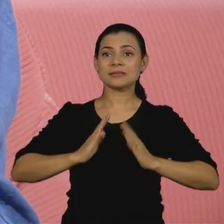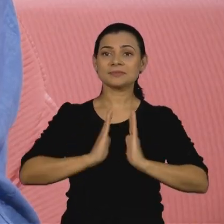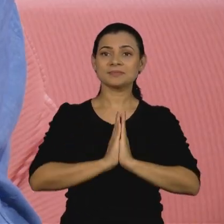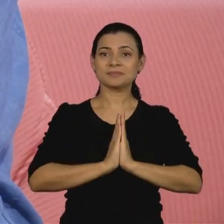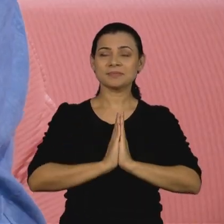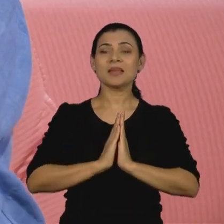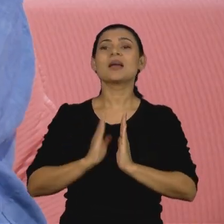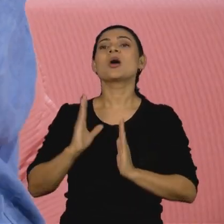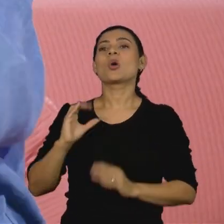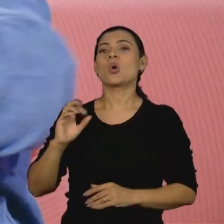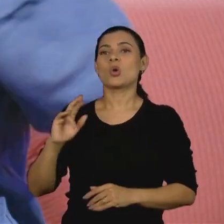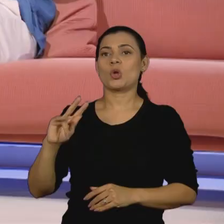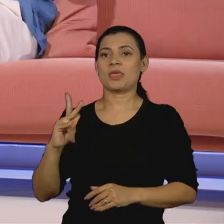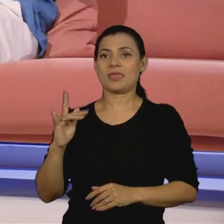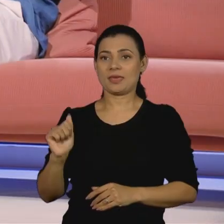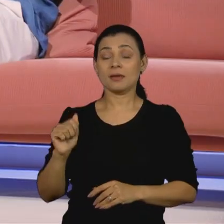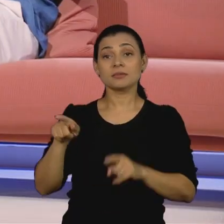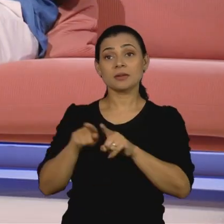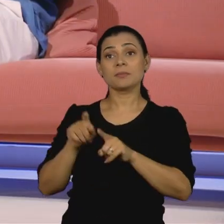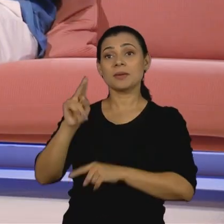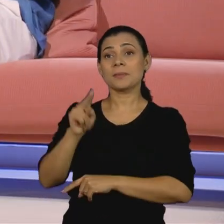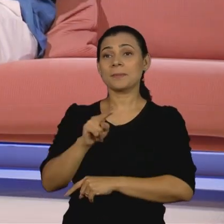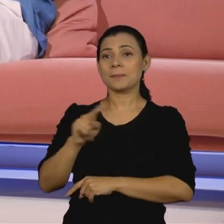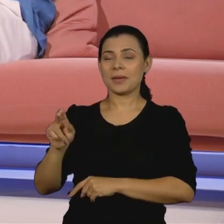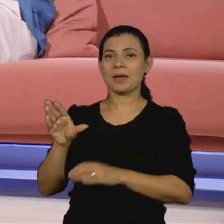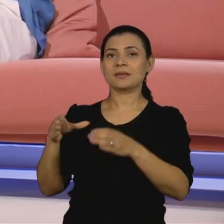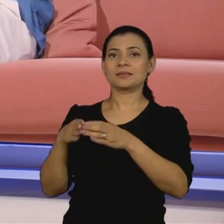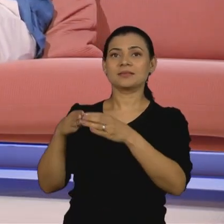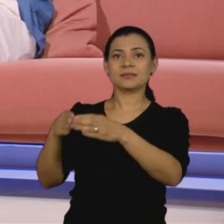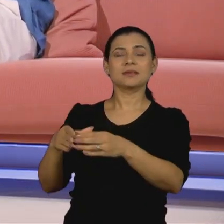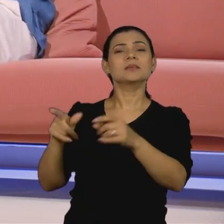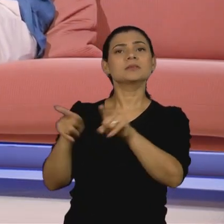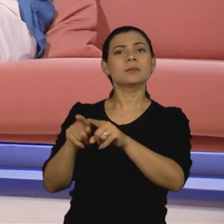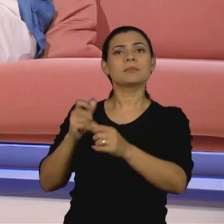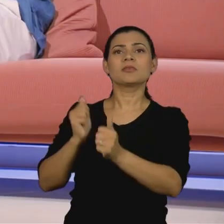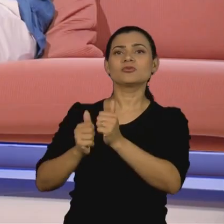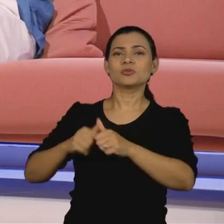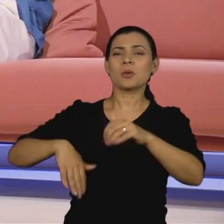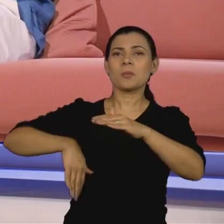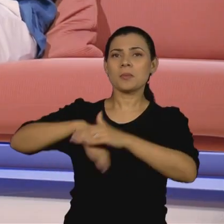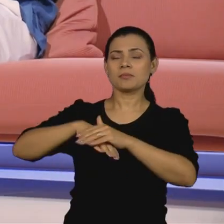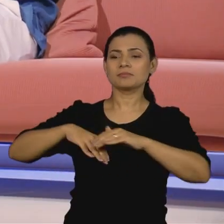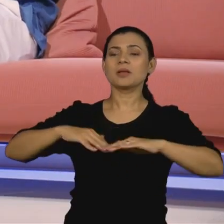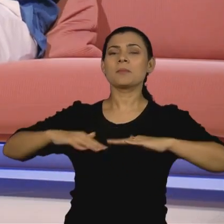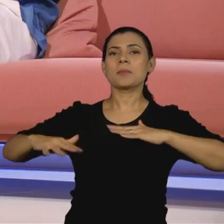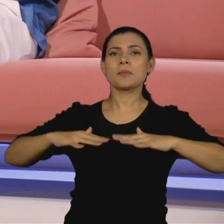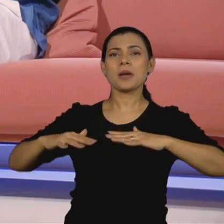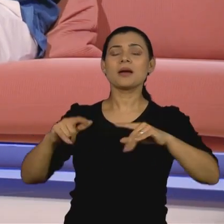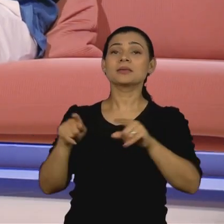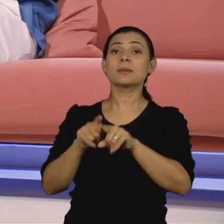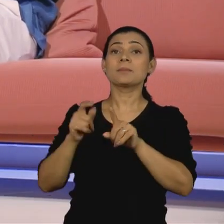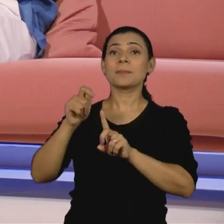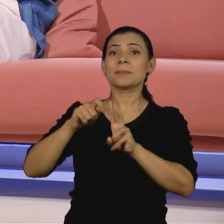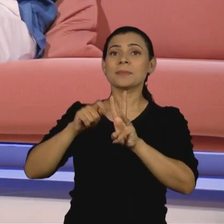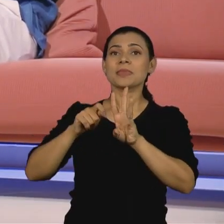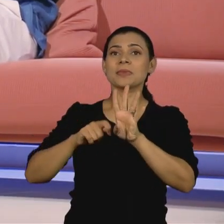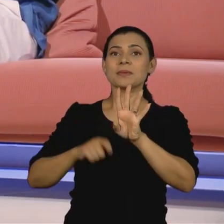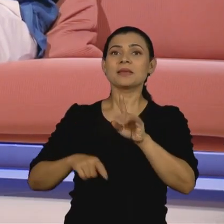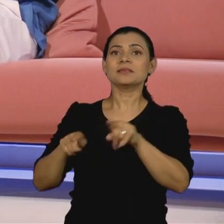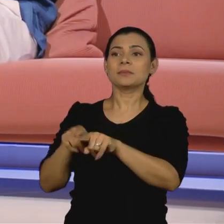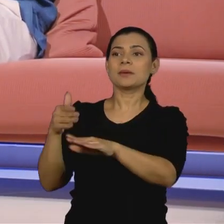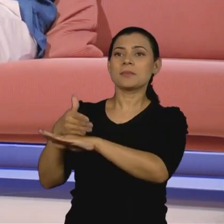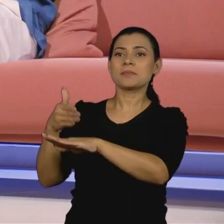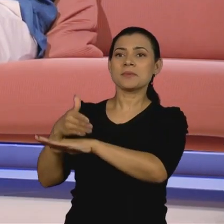padres salesianos. Né? Os padres salesianos não só jogava bola, como conseguia, juntava no fim do mês da presença